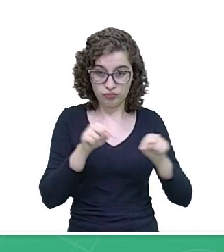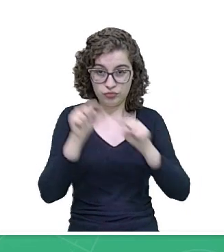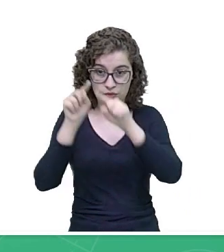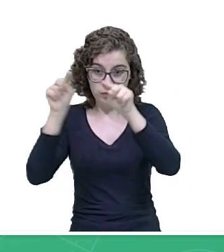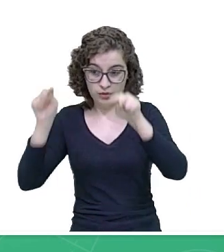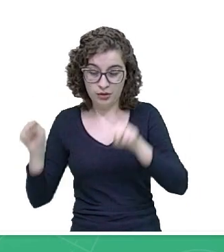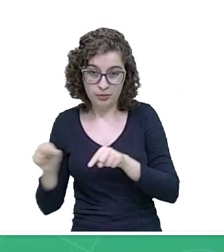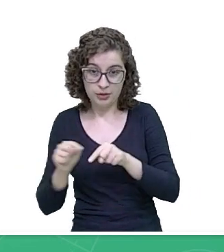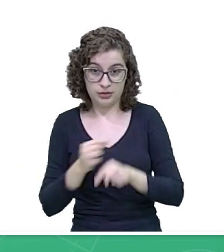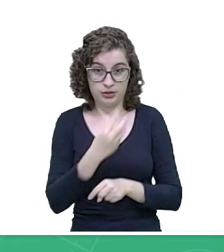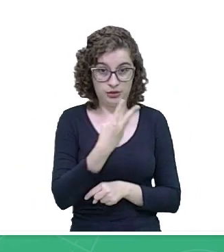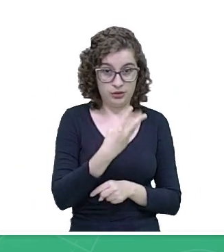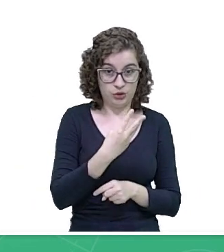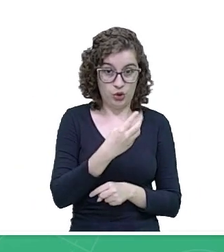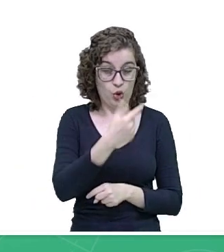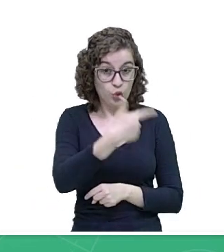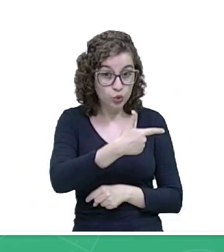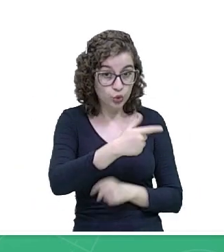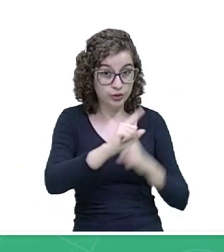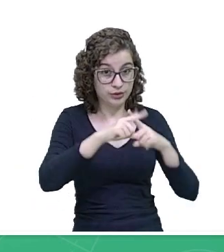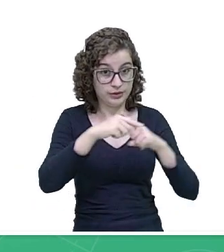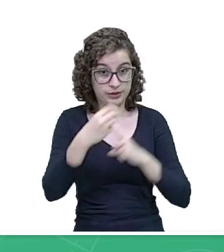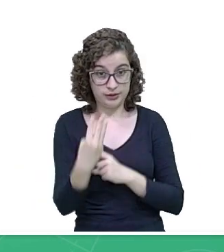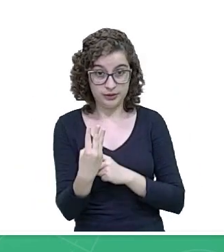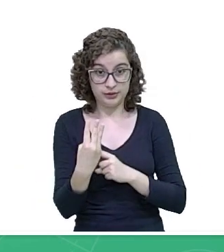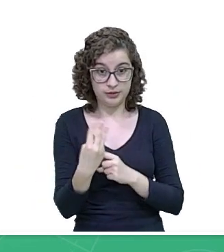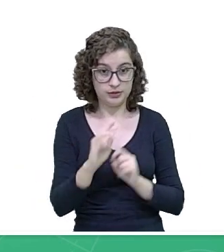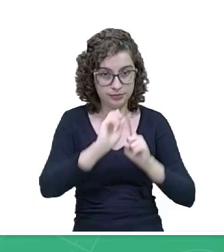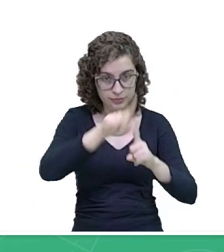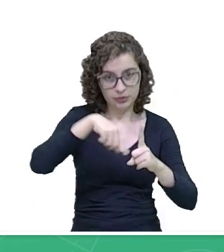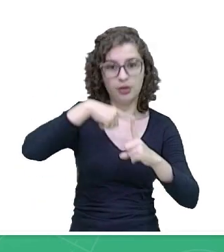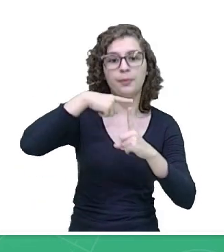tá? E aí, na adição, nós fazemos a soma dos